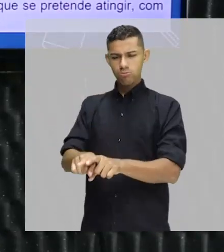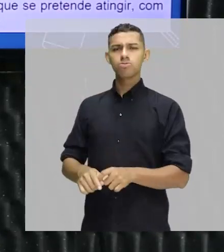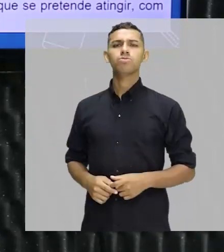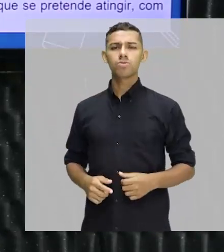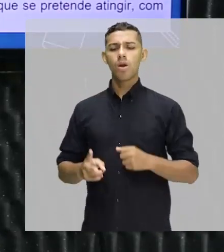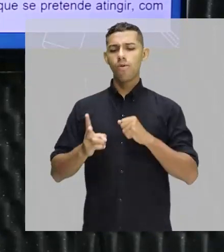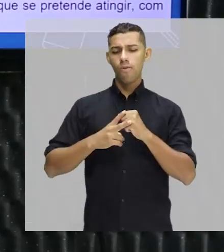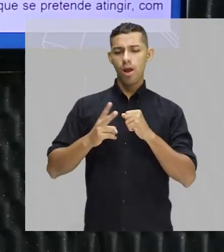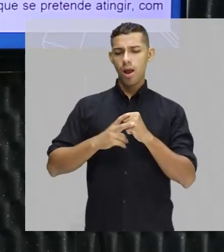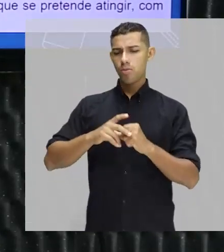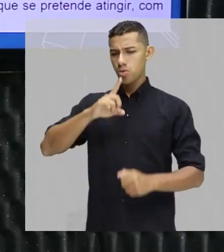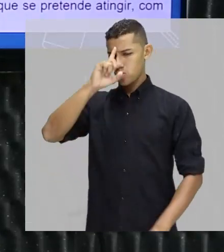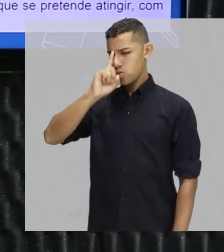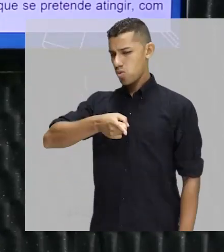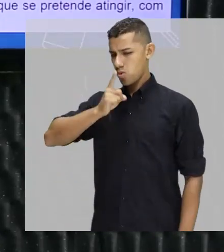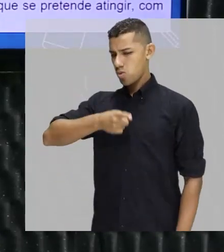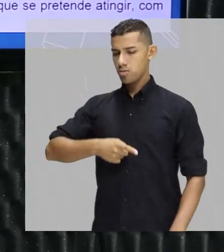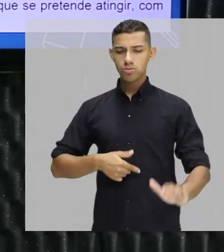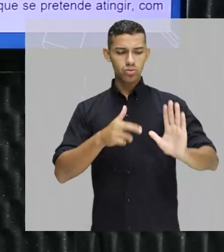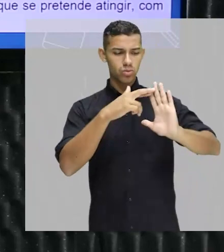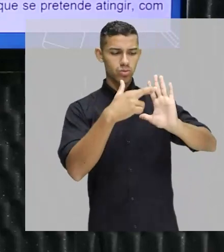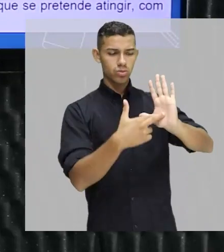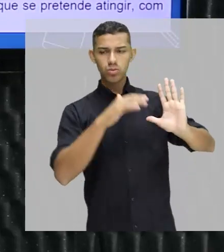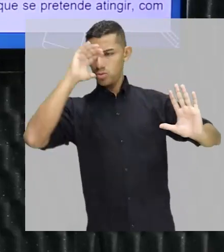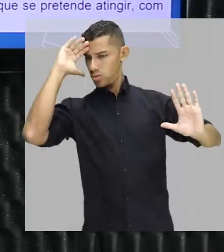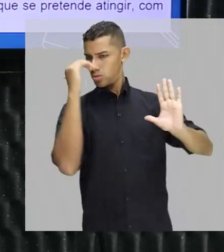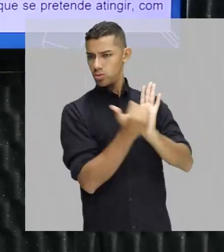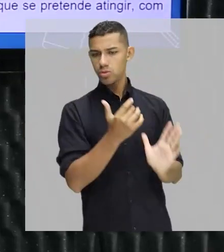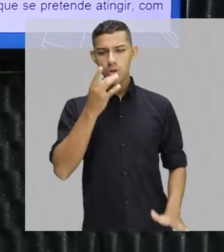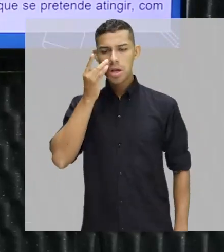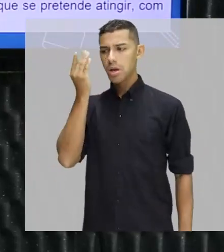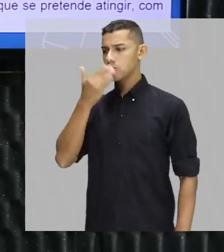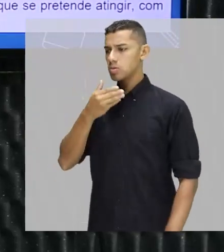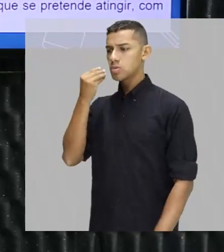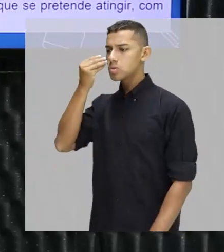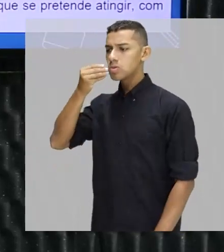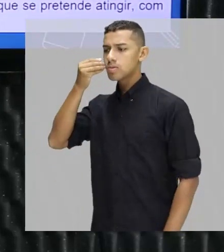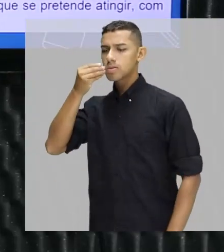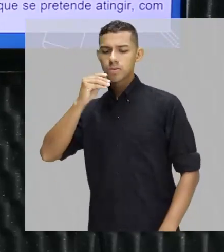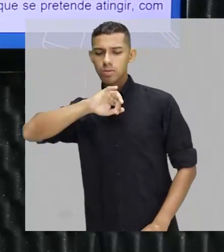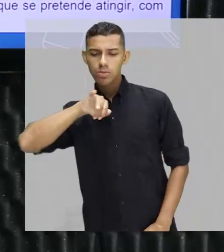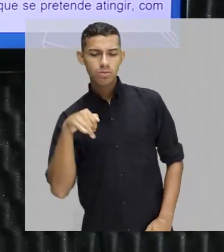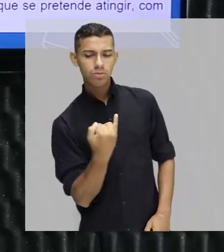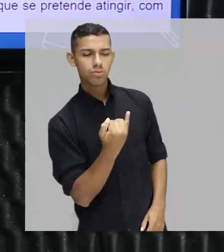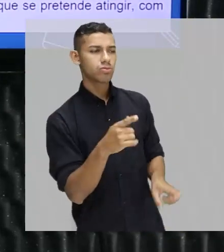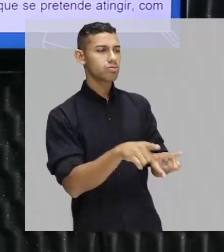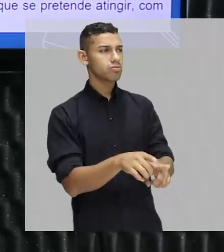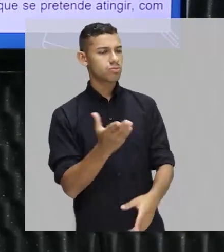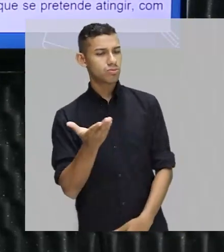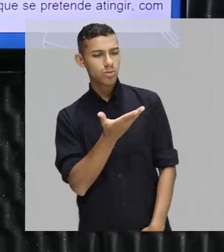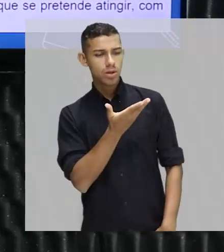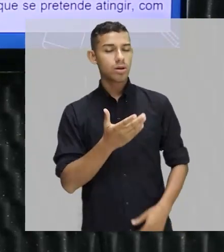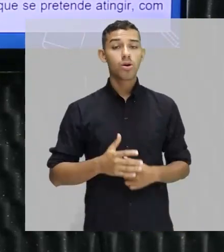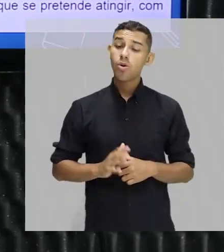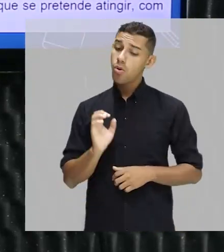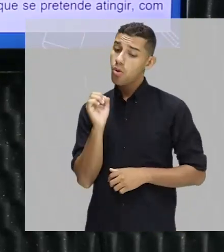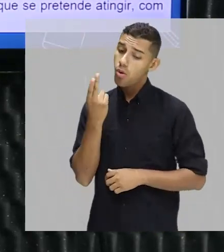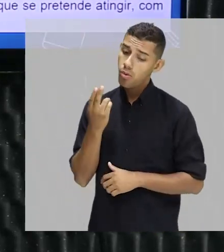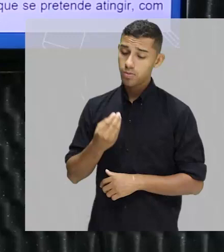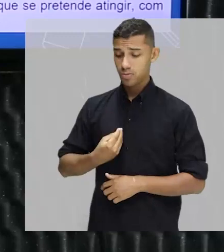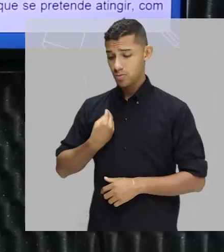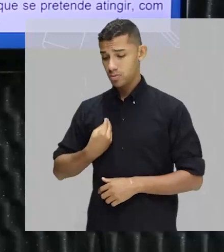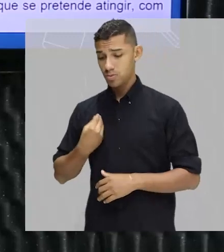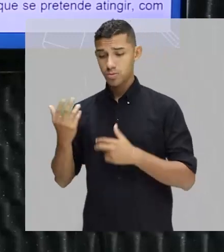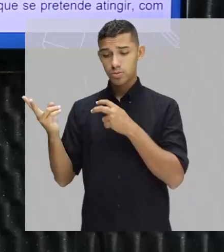né, pedidos, compre, prove, veja, aproveite, ou também no presente do